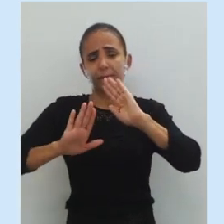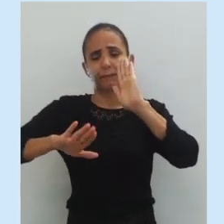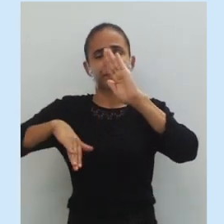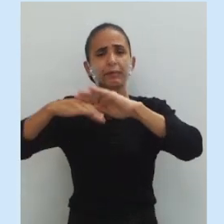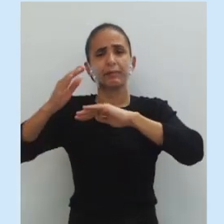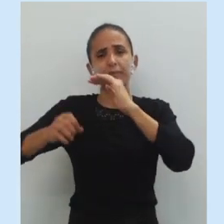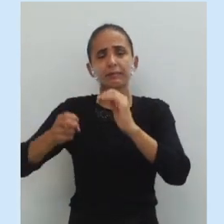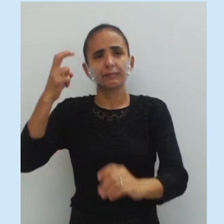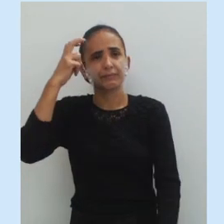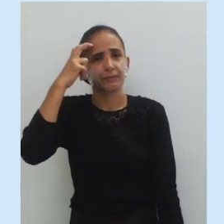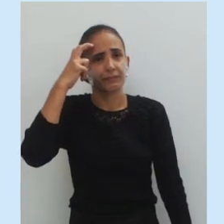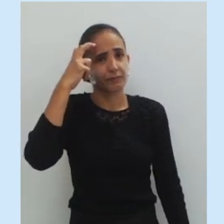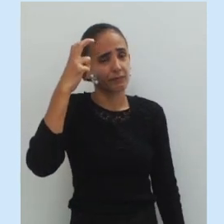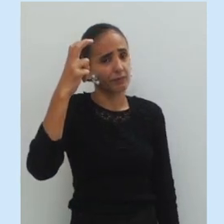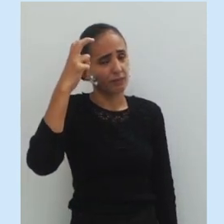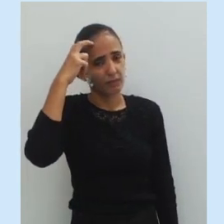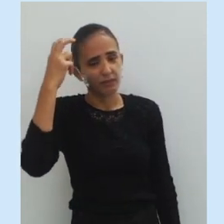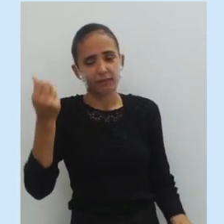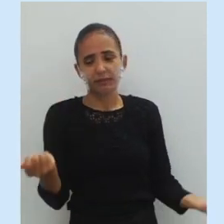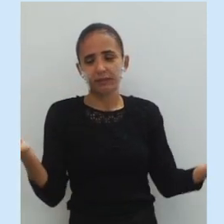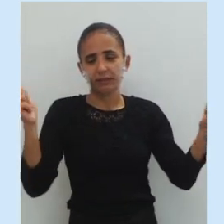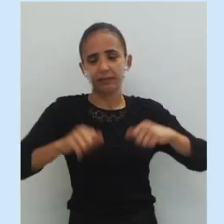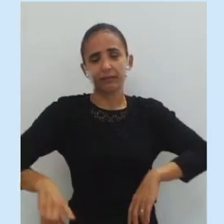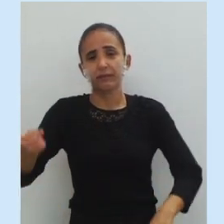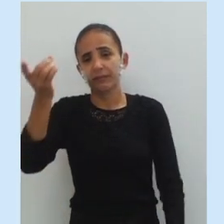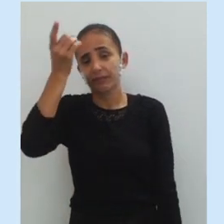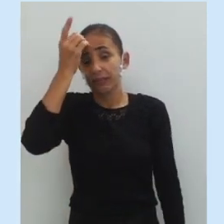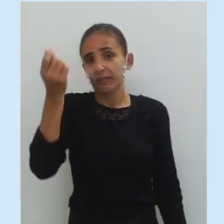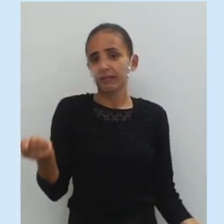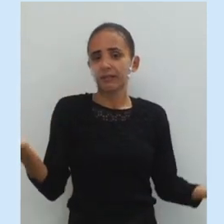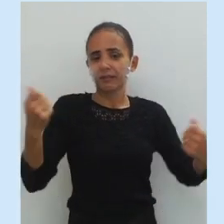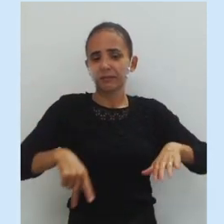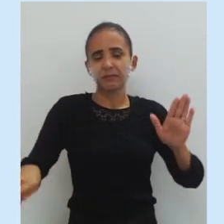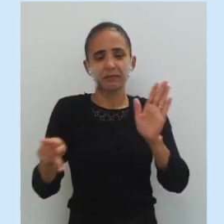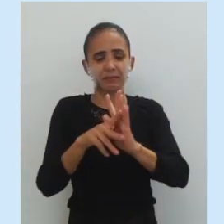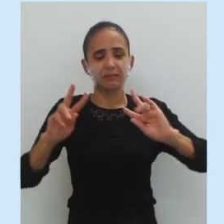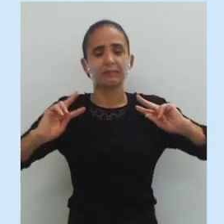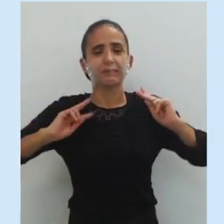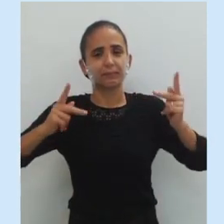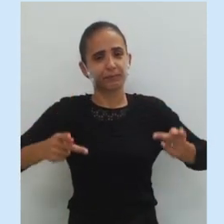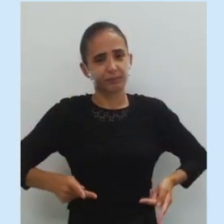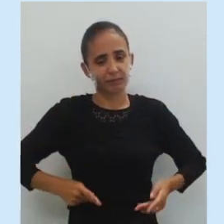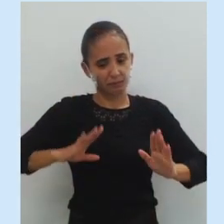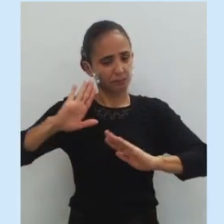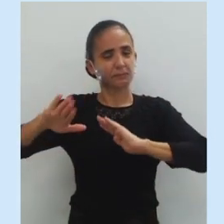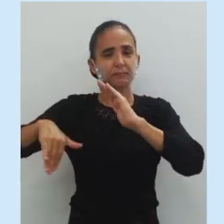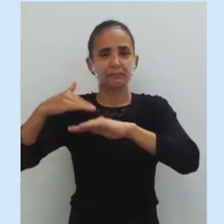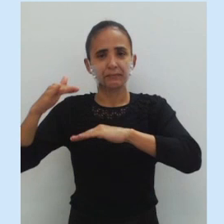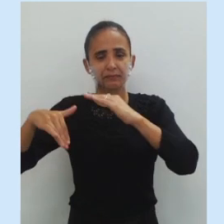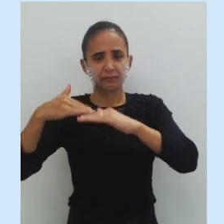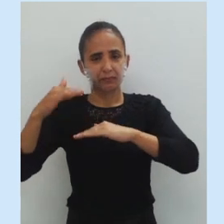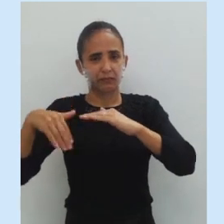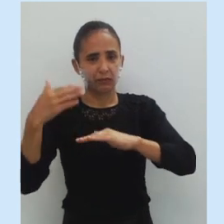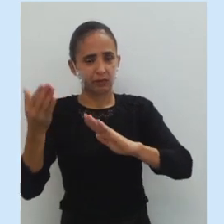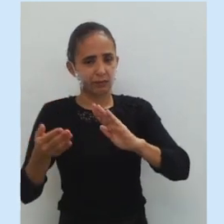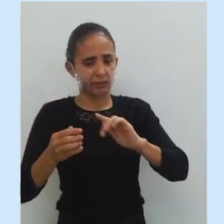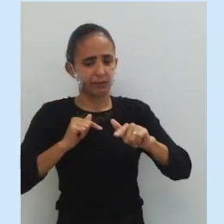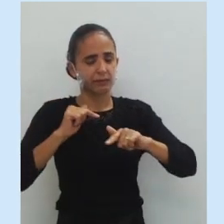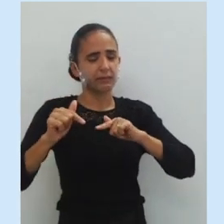inventividade, inteligência e talento natos ou adquiridos para criar,